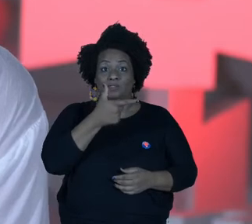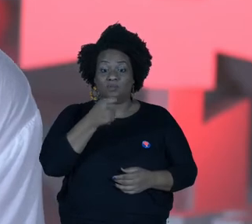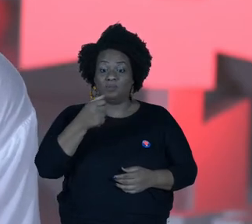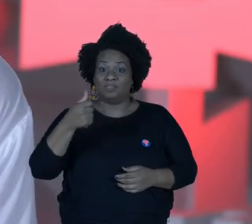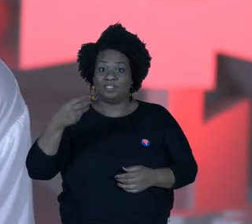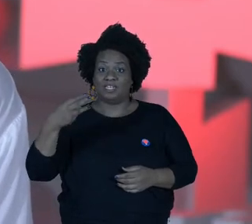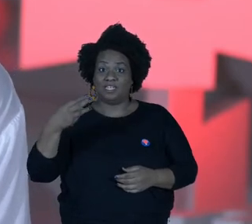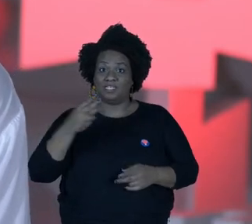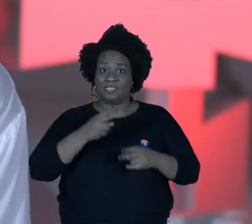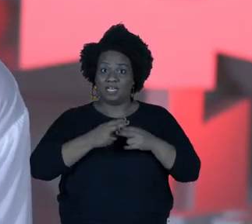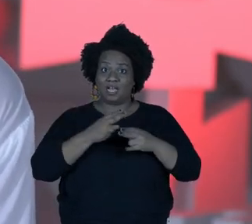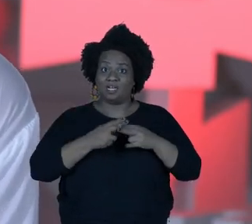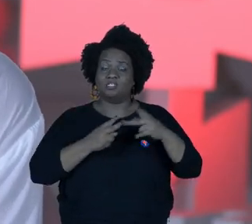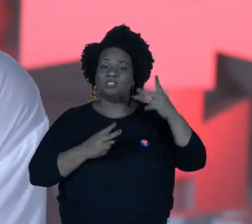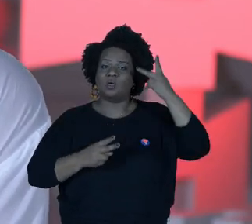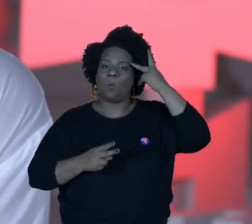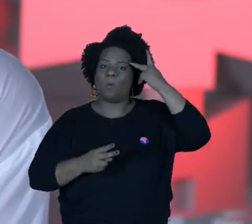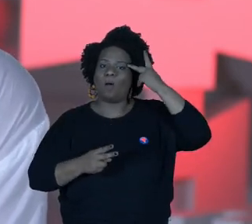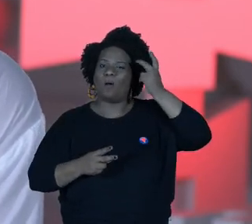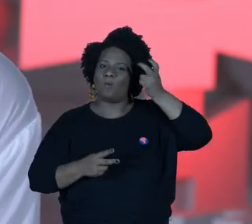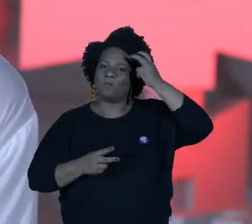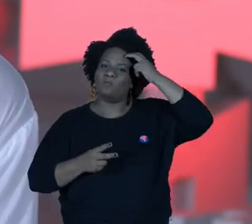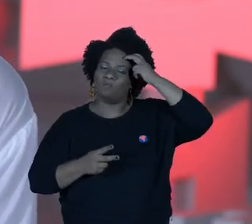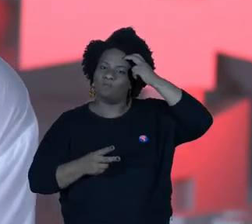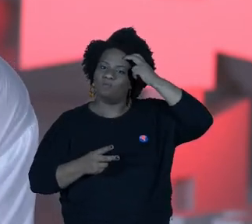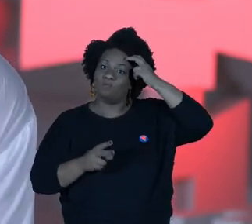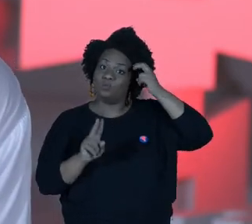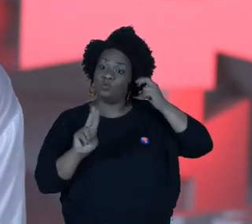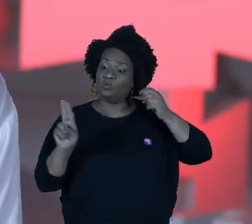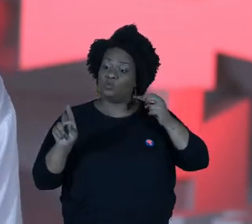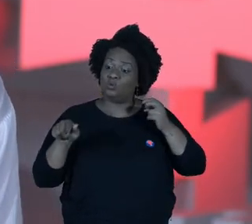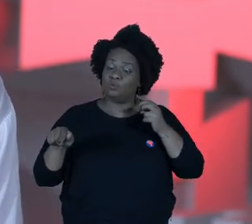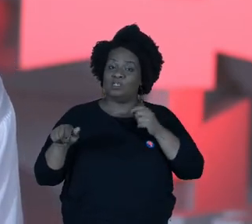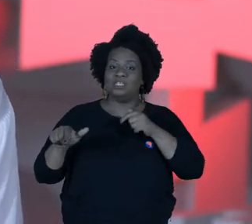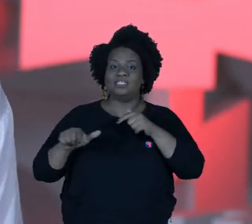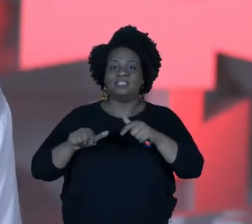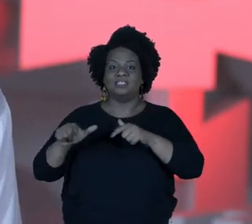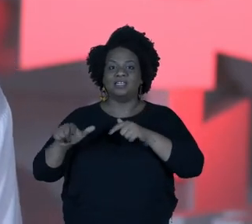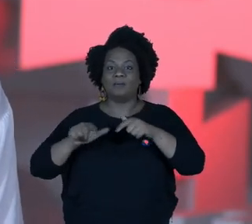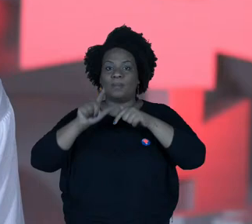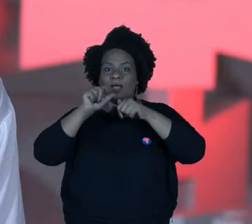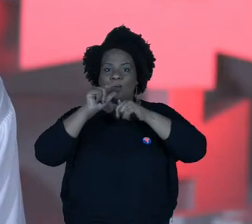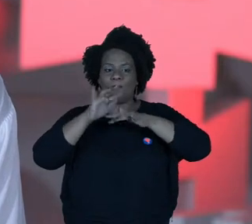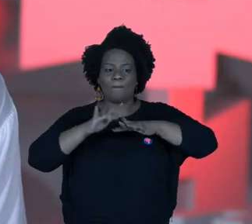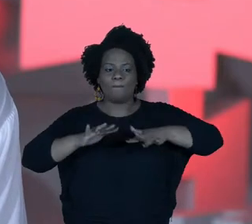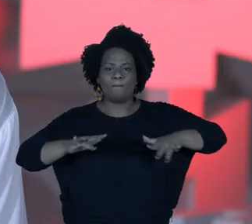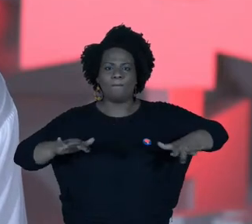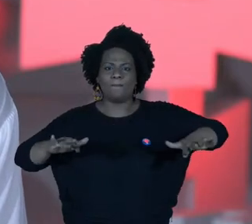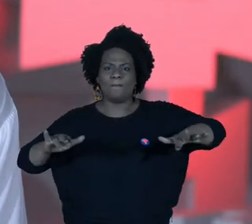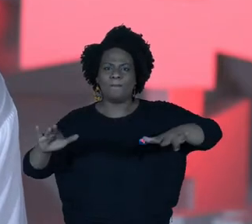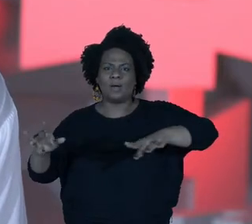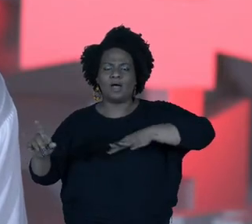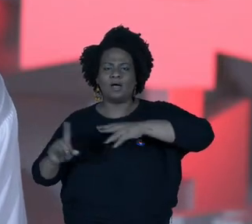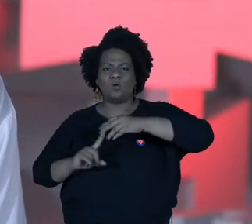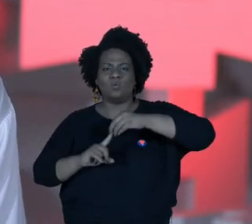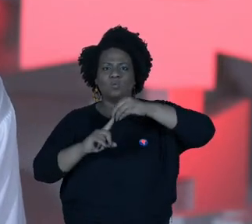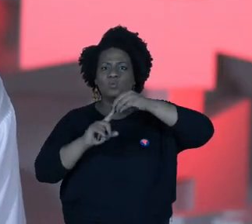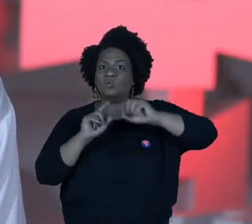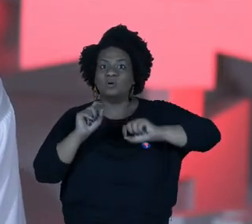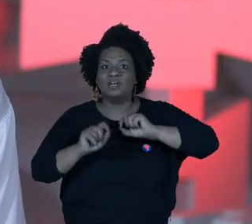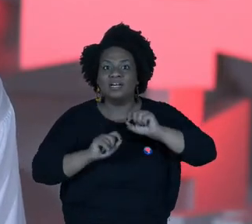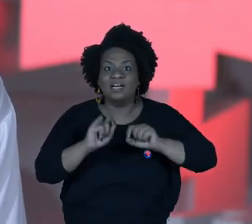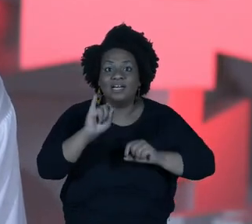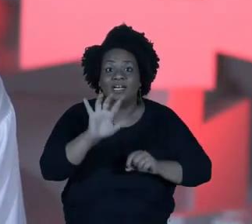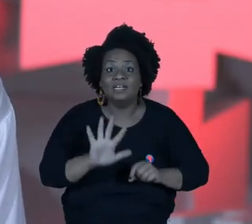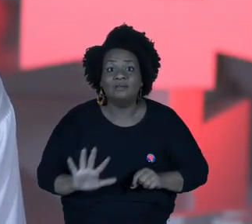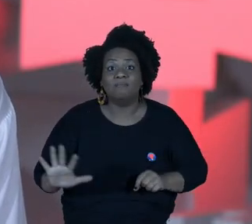São Paulo. E o nome desse trabalho é Mar Absoluto. São imagens de um